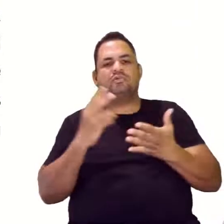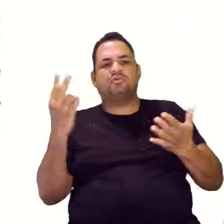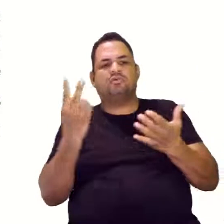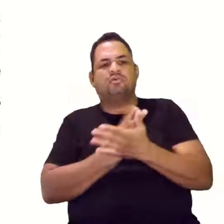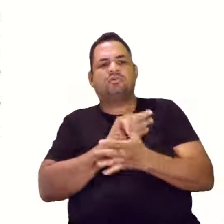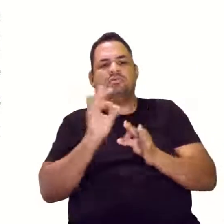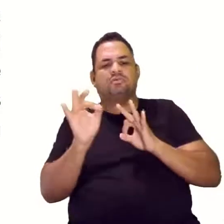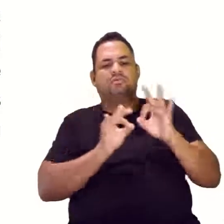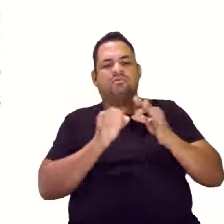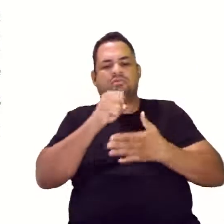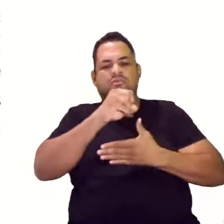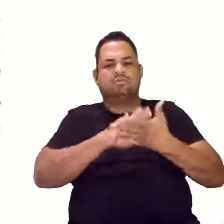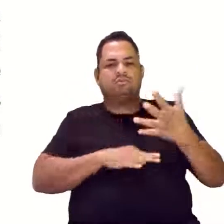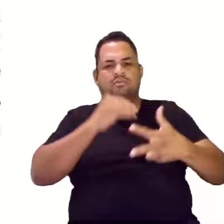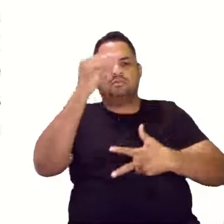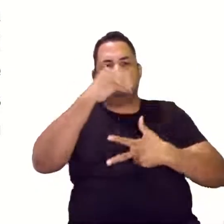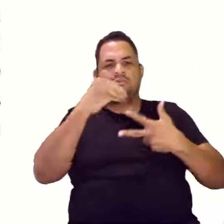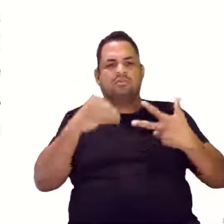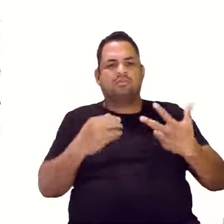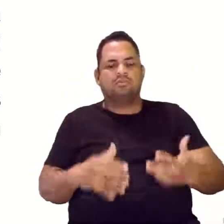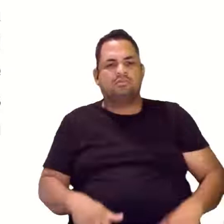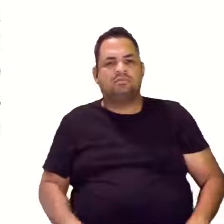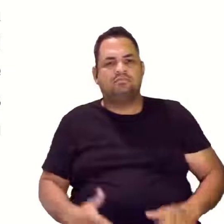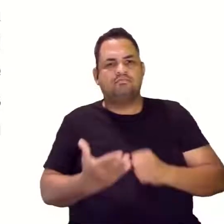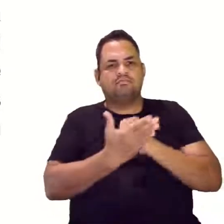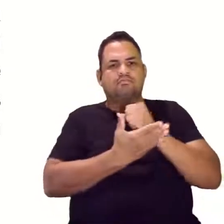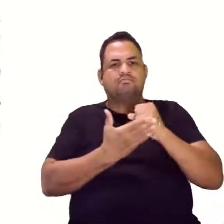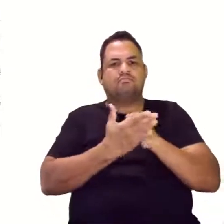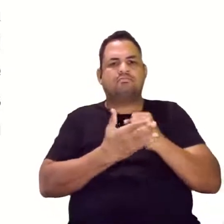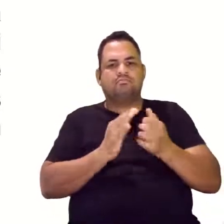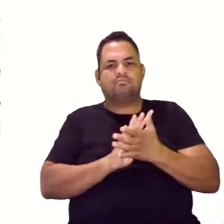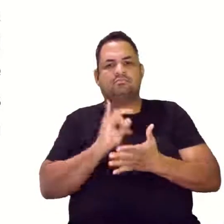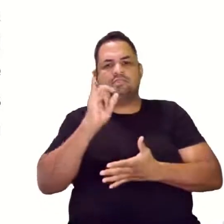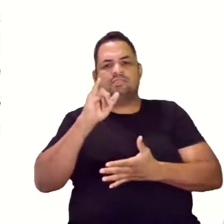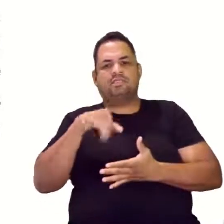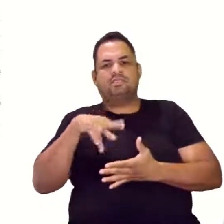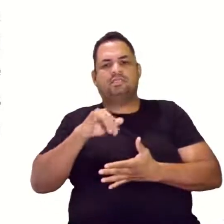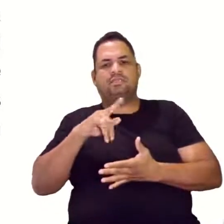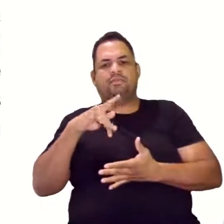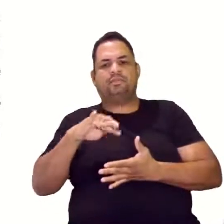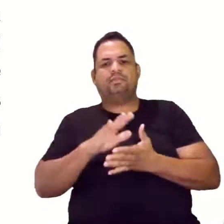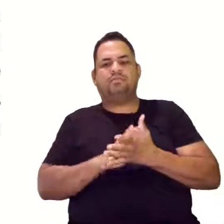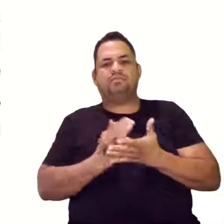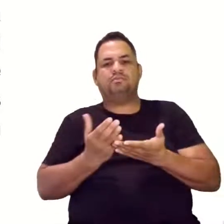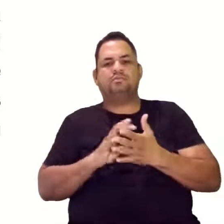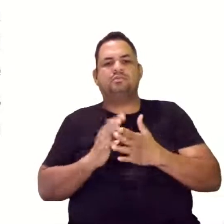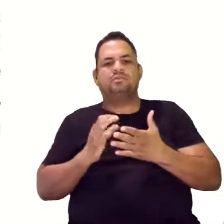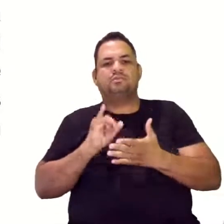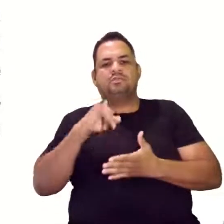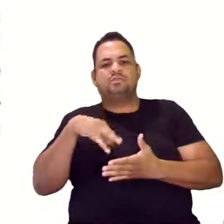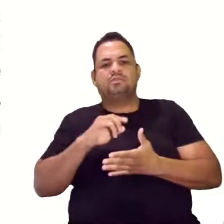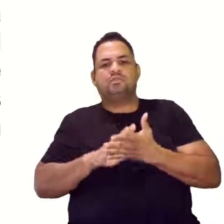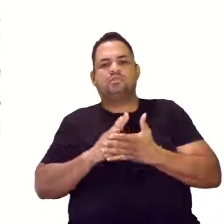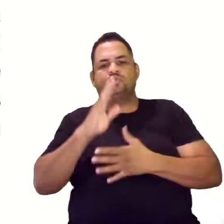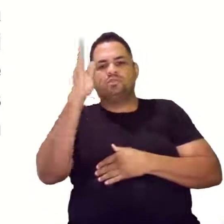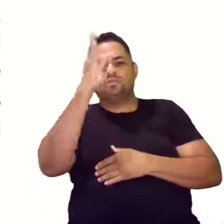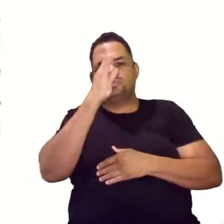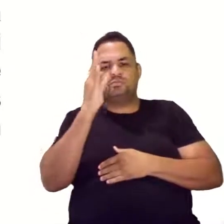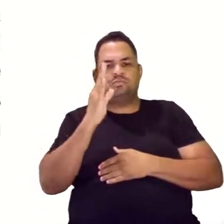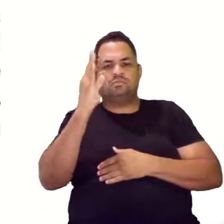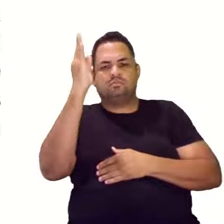essa elaboração das questões do Enem, que é baseado no INEP, né? O que é INEP mesmo? Instituto